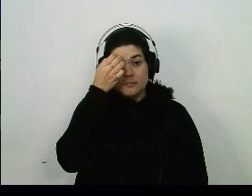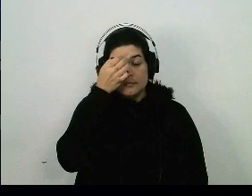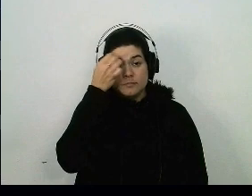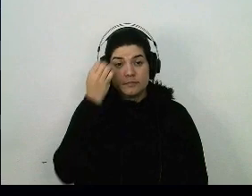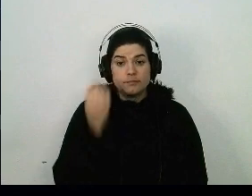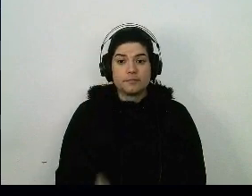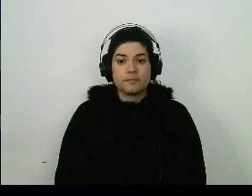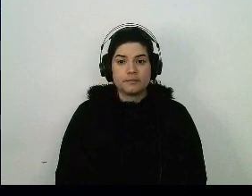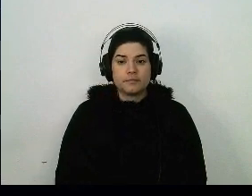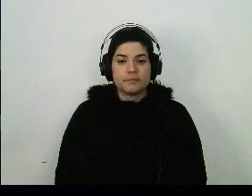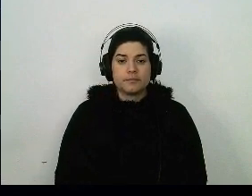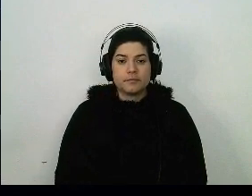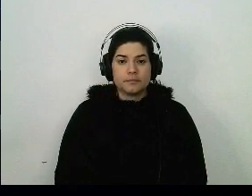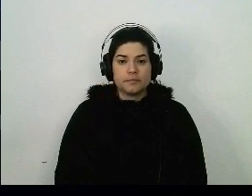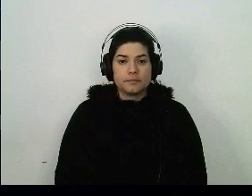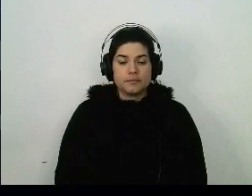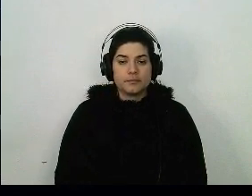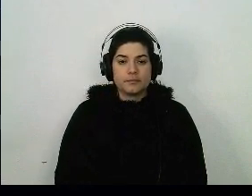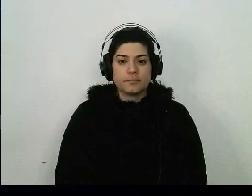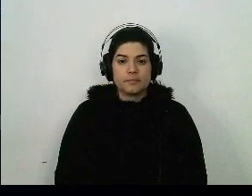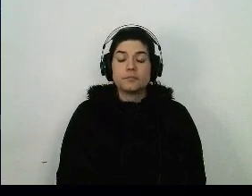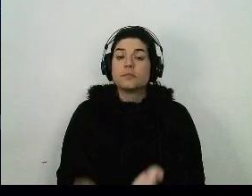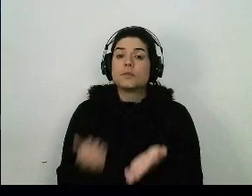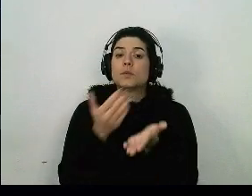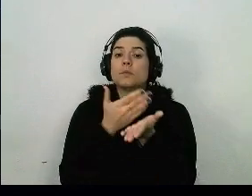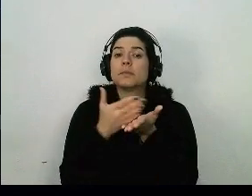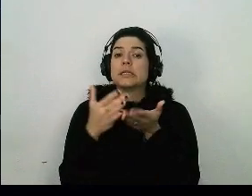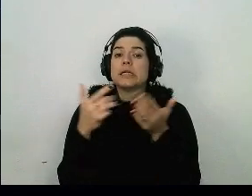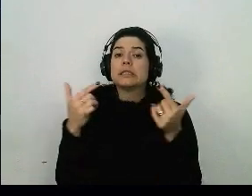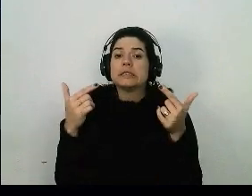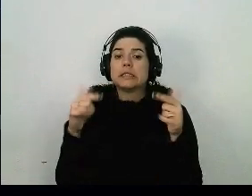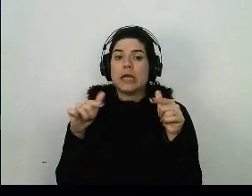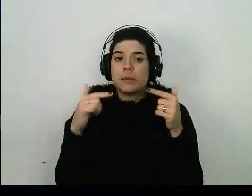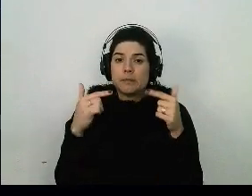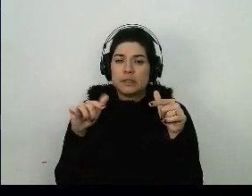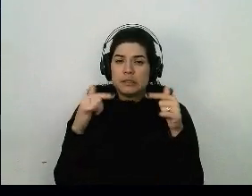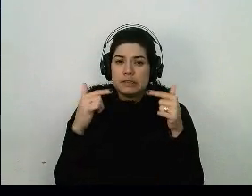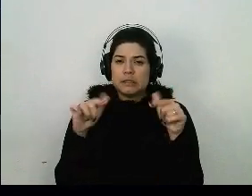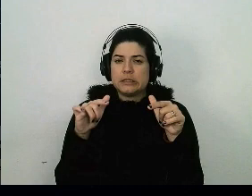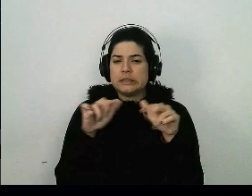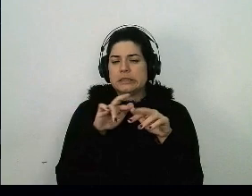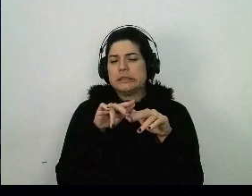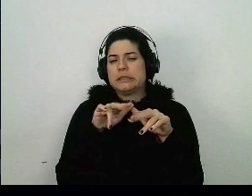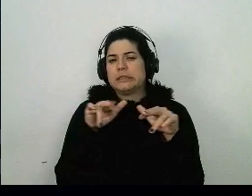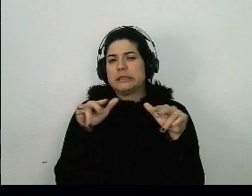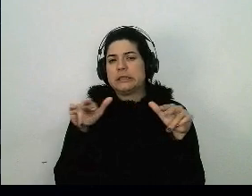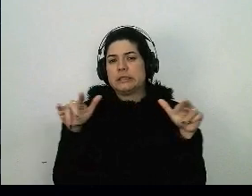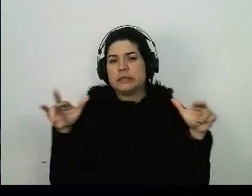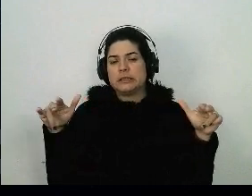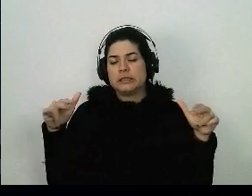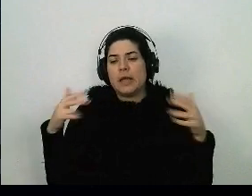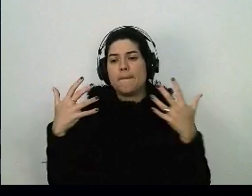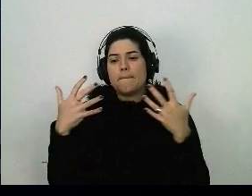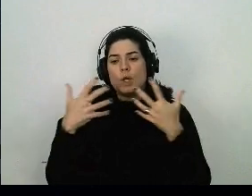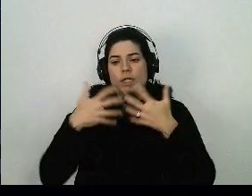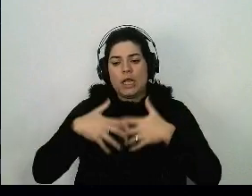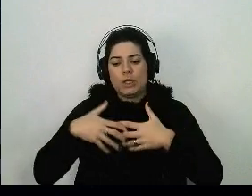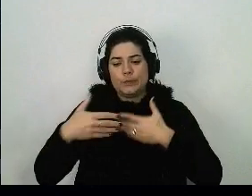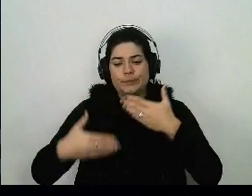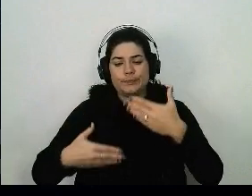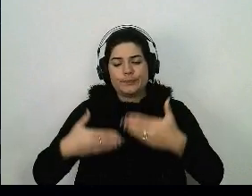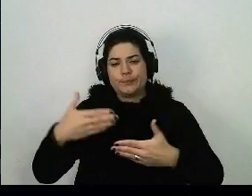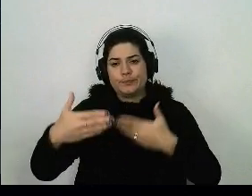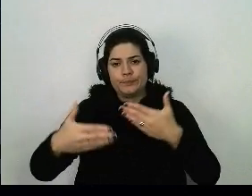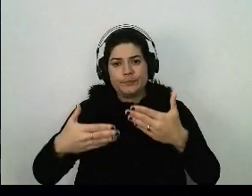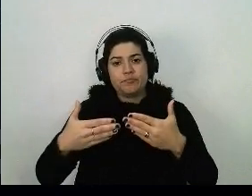E com isso a gente começa a trabalhar com uma gama muito grande de processos, entre eles, como eu falei a vocês, a